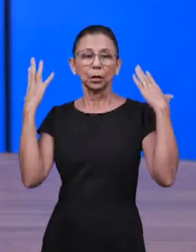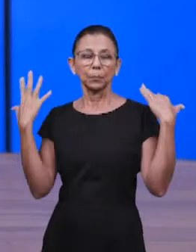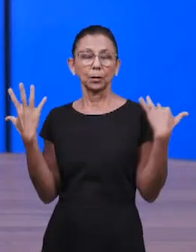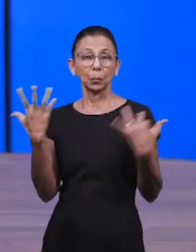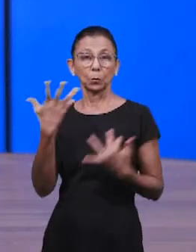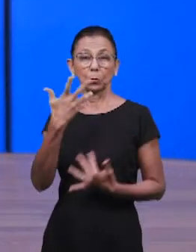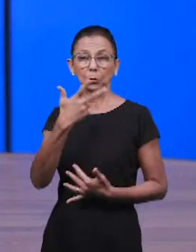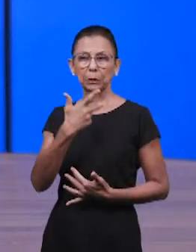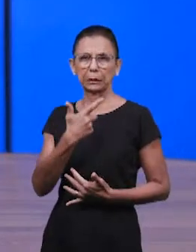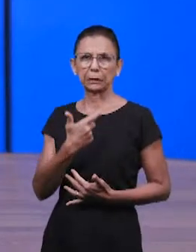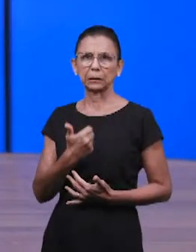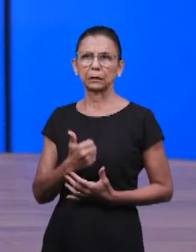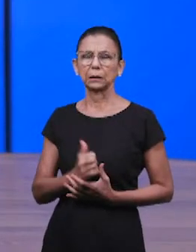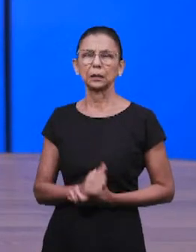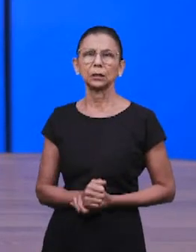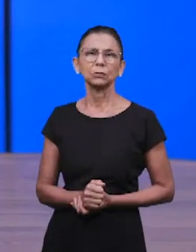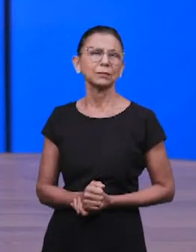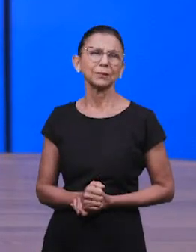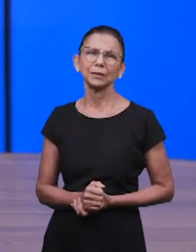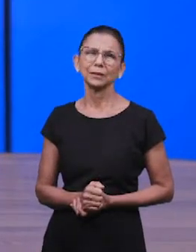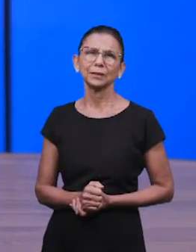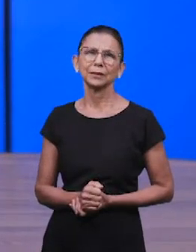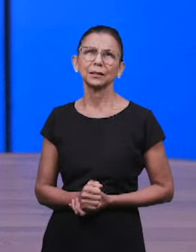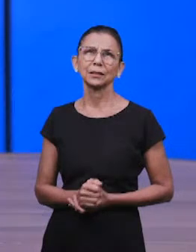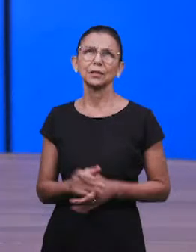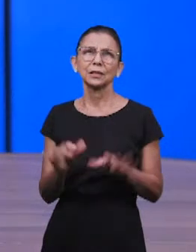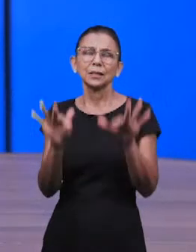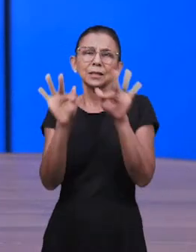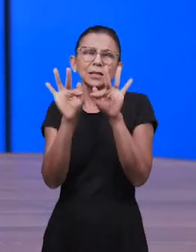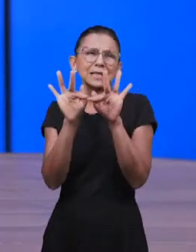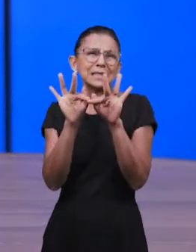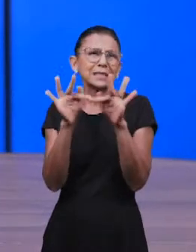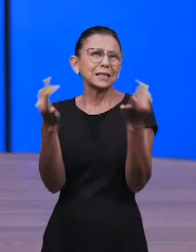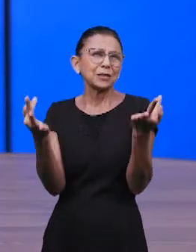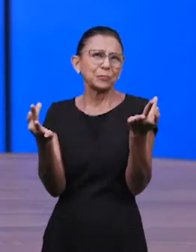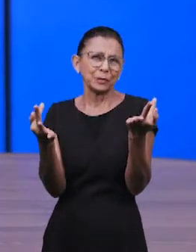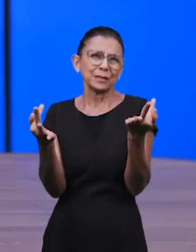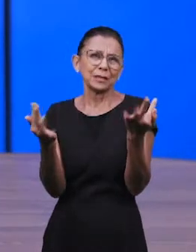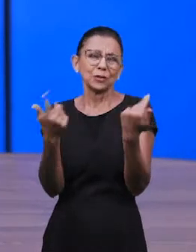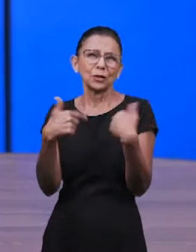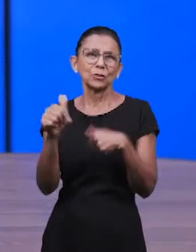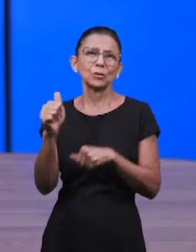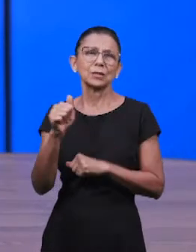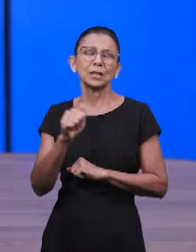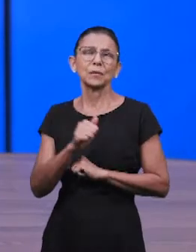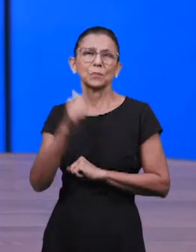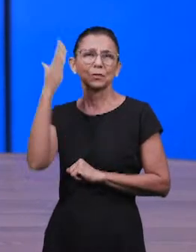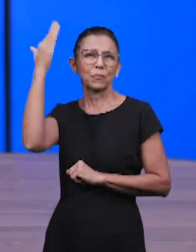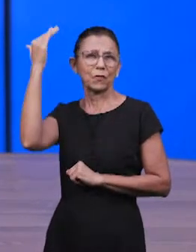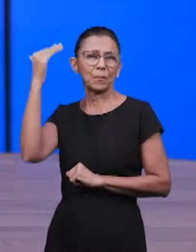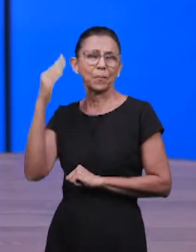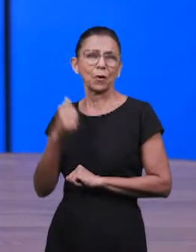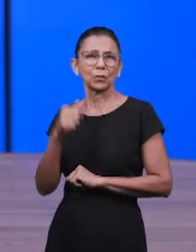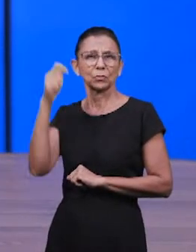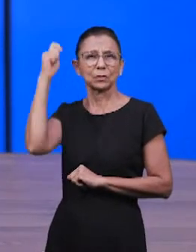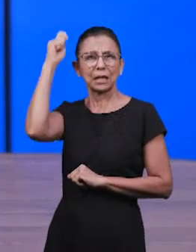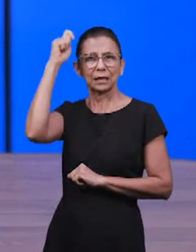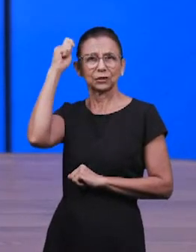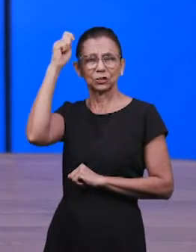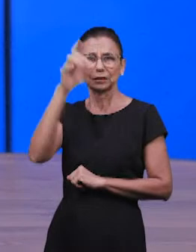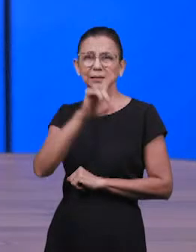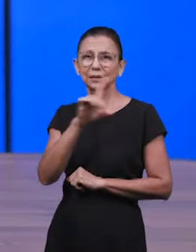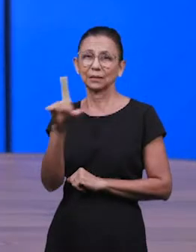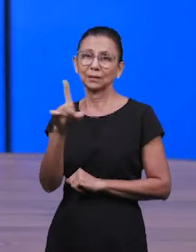às vezes chama atenção. Quanto mais simples, nós não somos televisivos, né? Nós somos servos do Senhor que